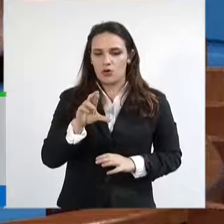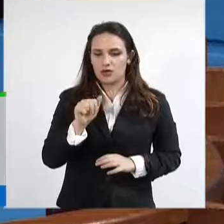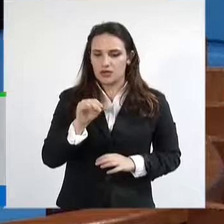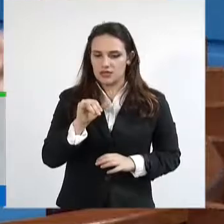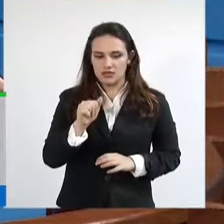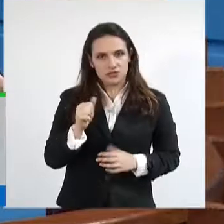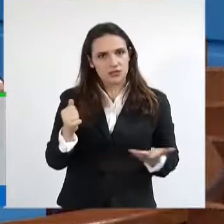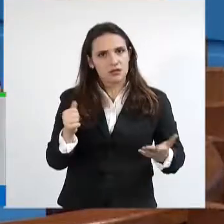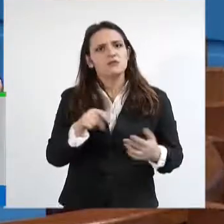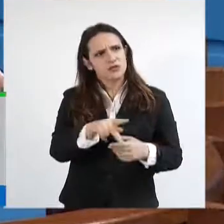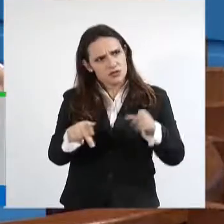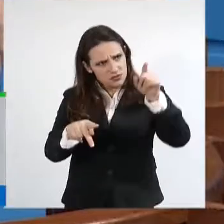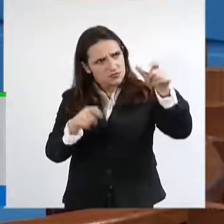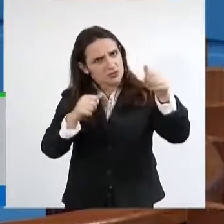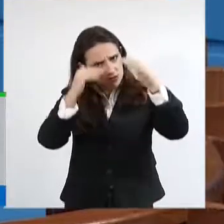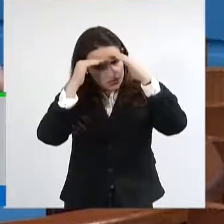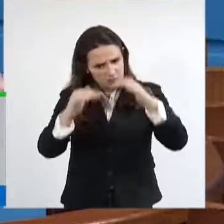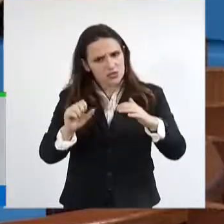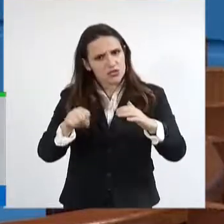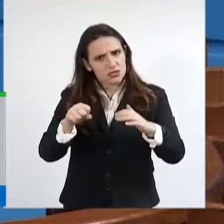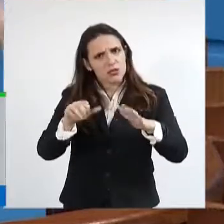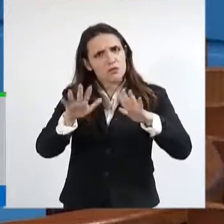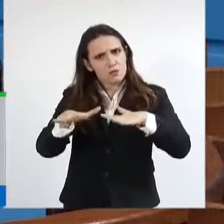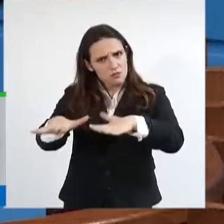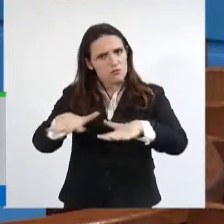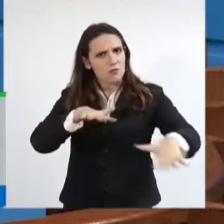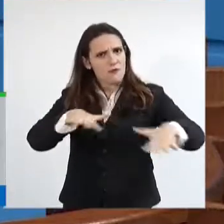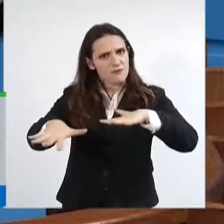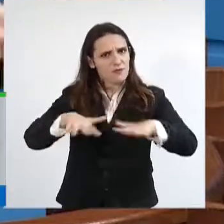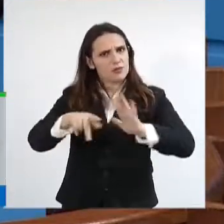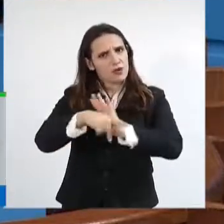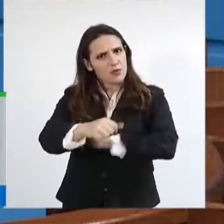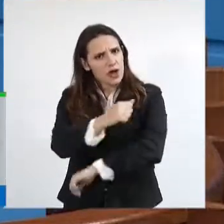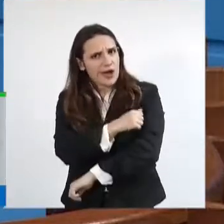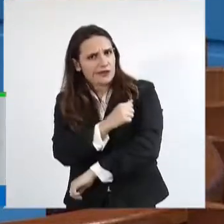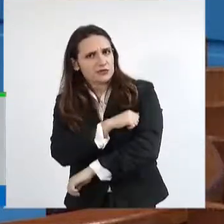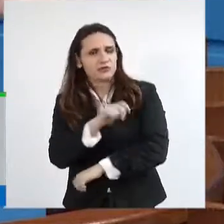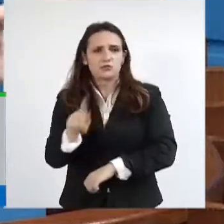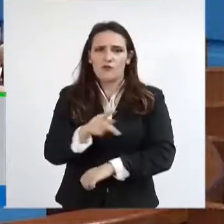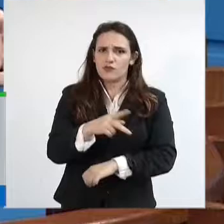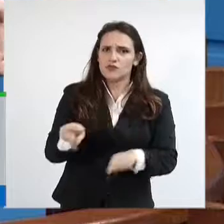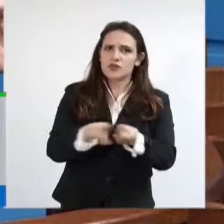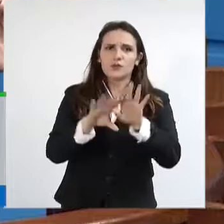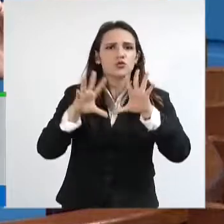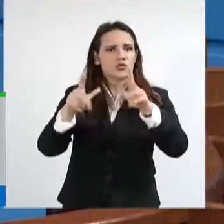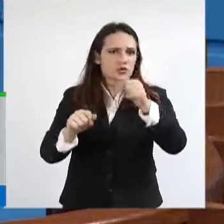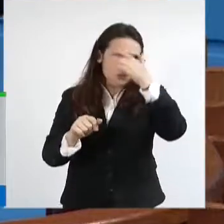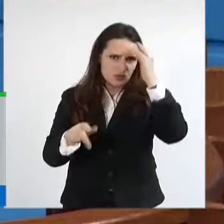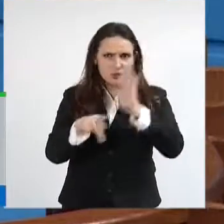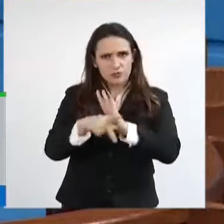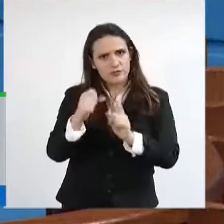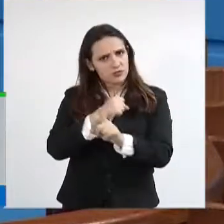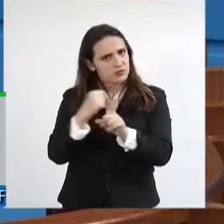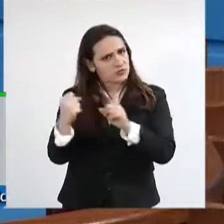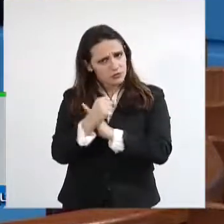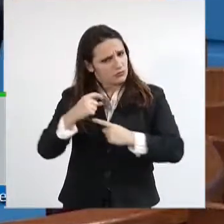respeite a manifestação de estudantes, professores e pessoas da sociedade civil que não concordam com a